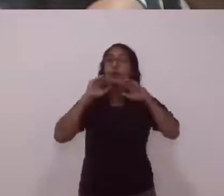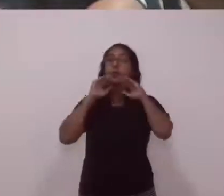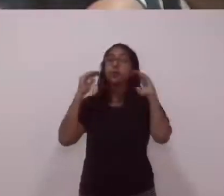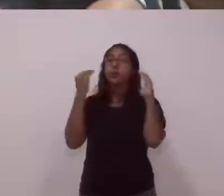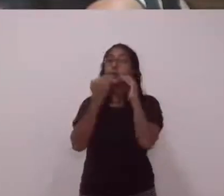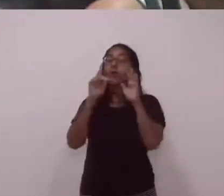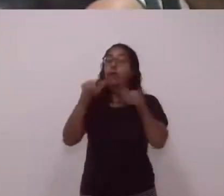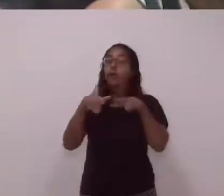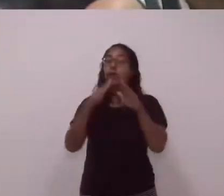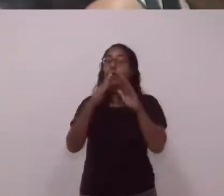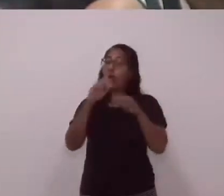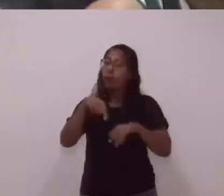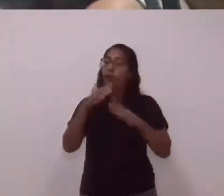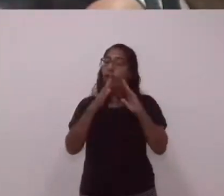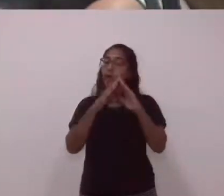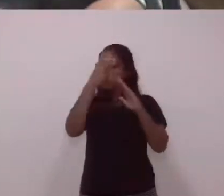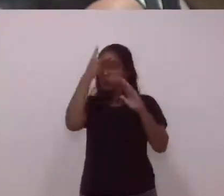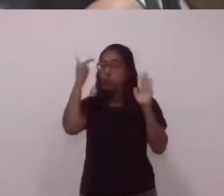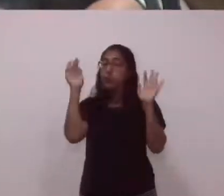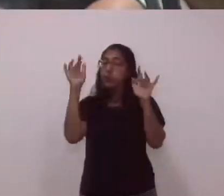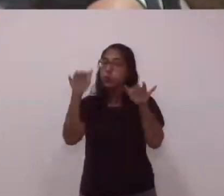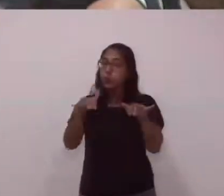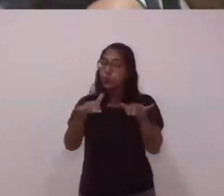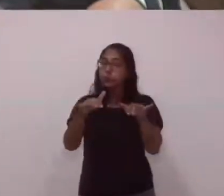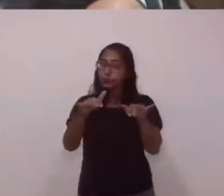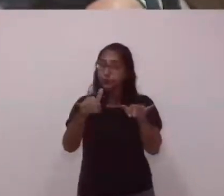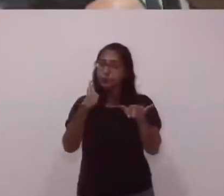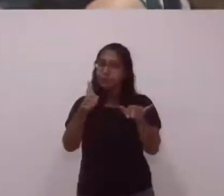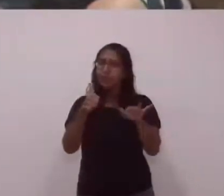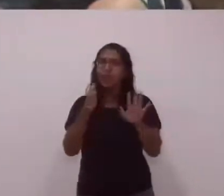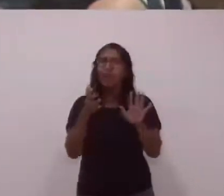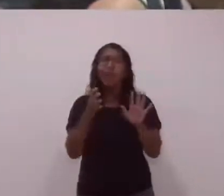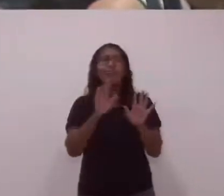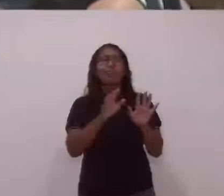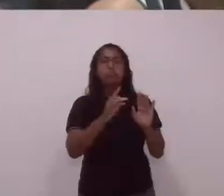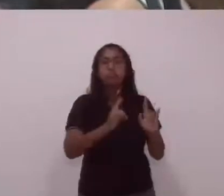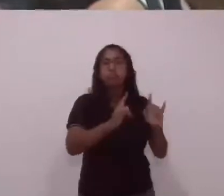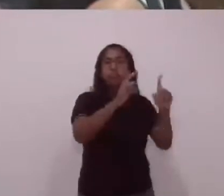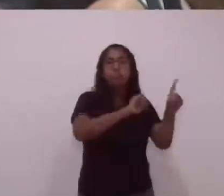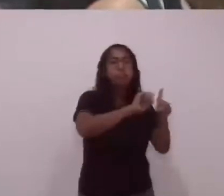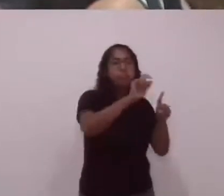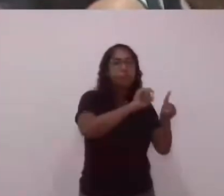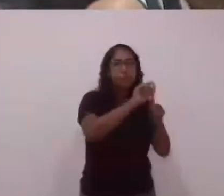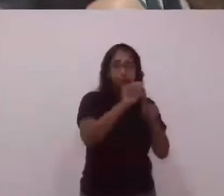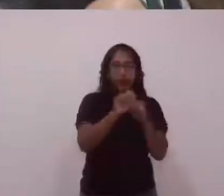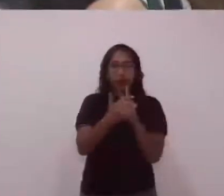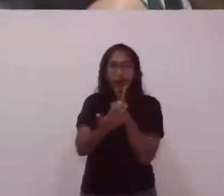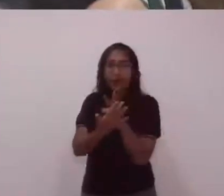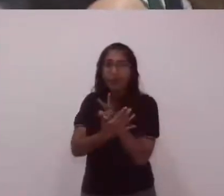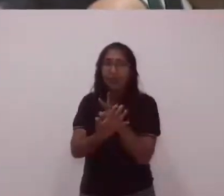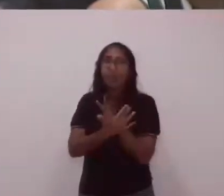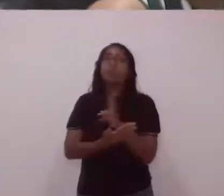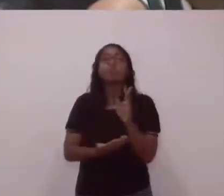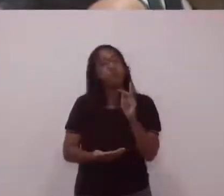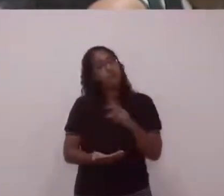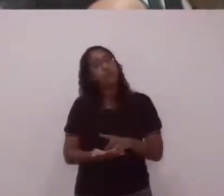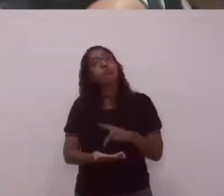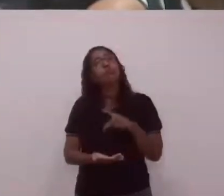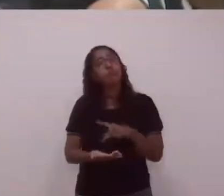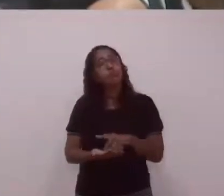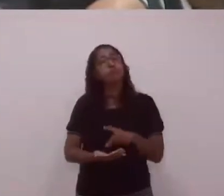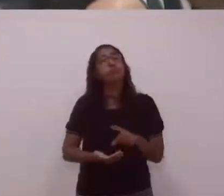para isso houve um erro nesse processo claro que houve houve sim houve uma